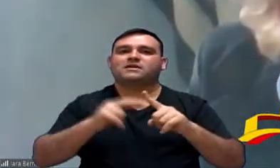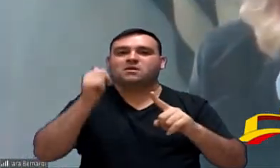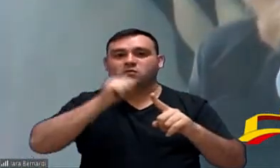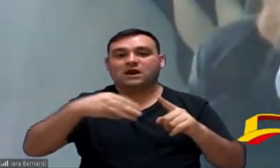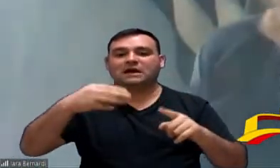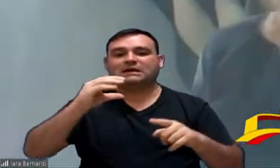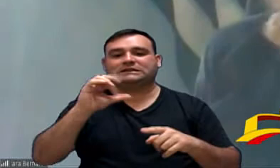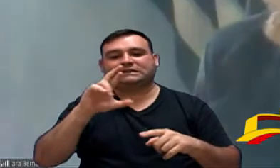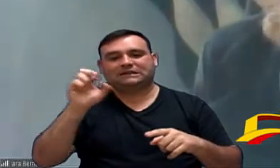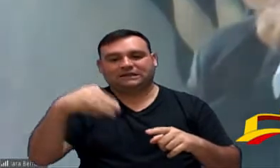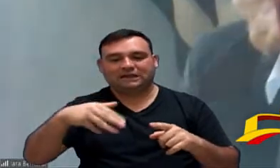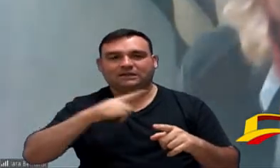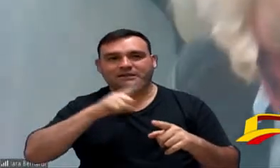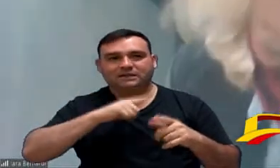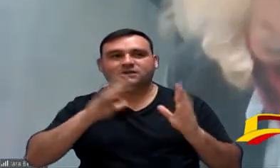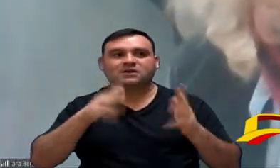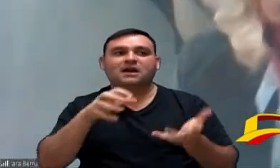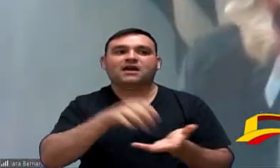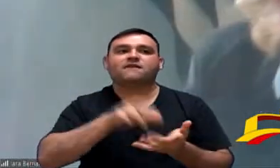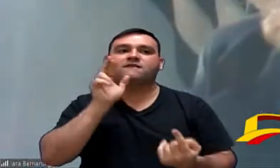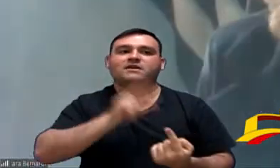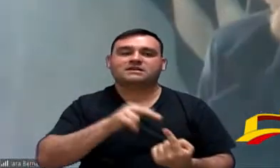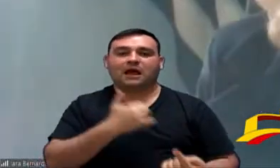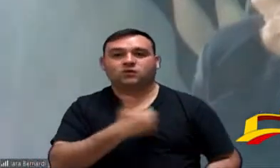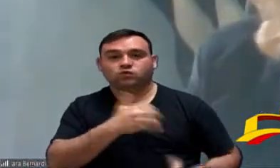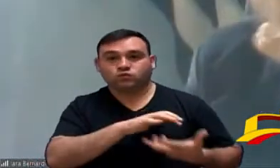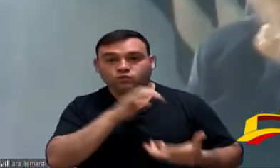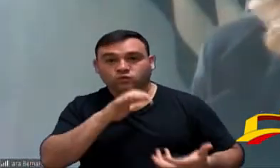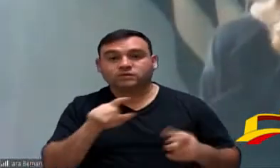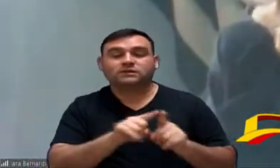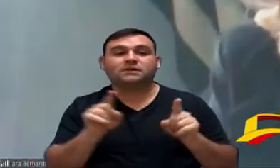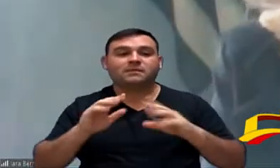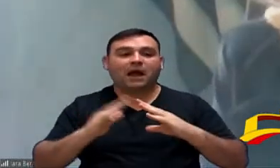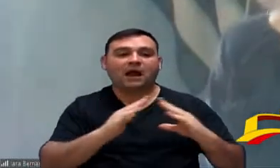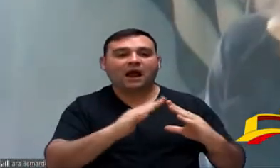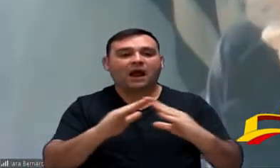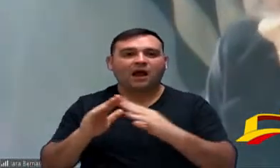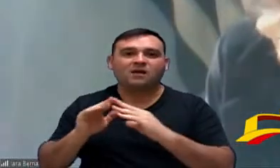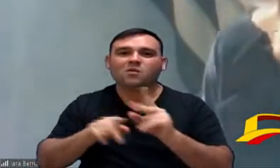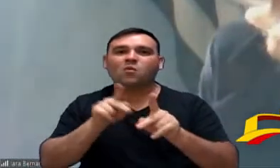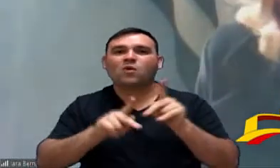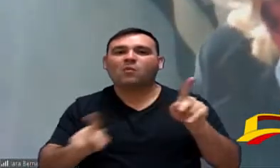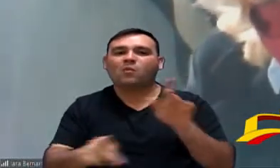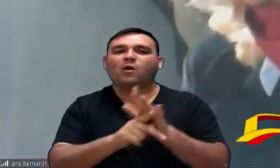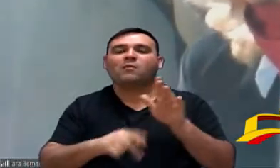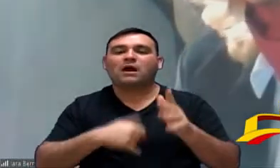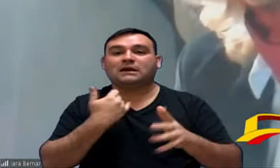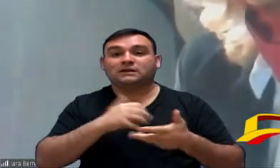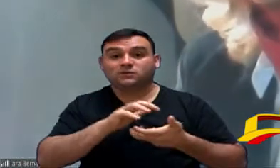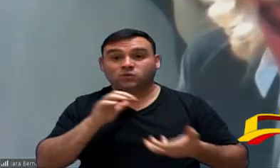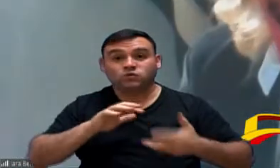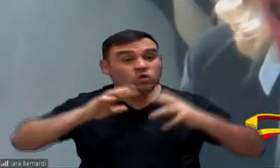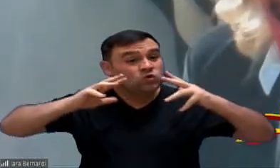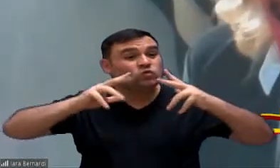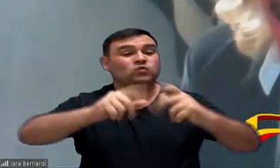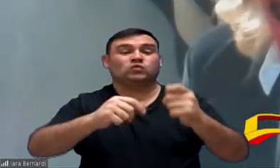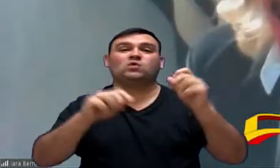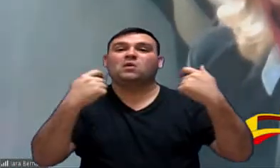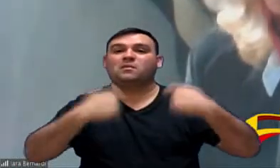nós já temos, o Centro de Referência do Idoso, Condomínio Popular para Idosos, tudo isso tem que ser formalizado em lei